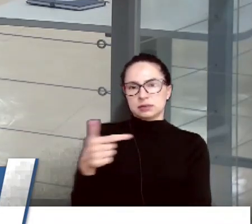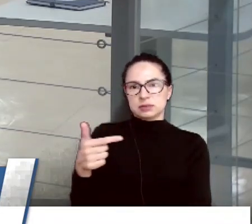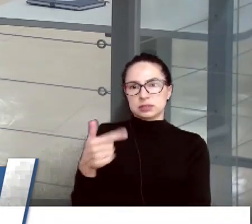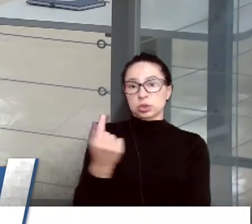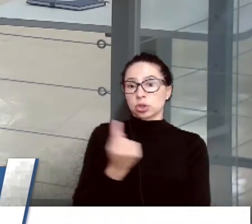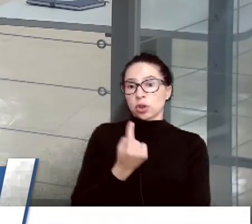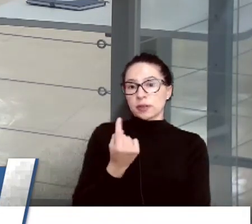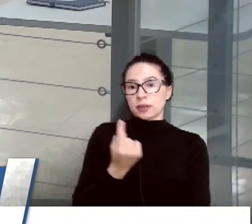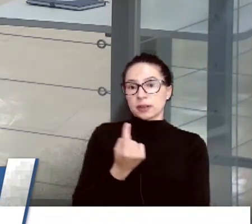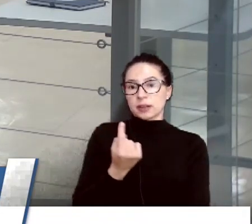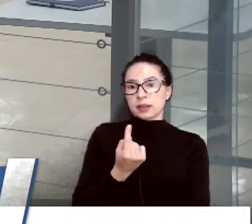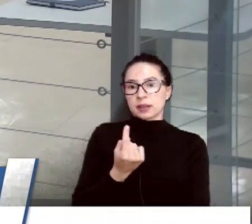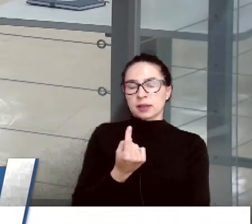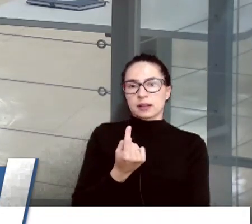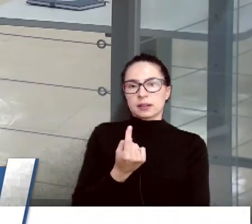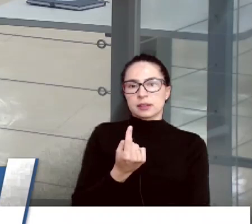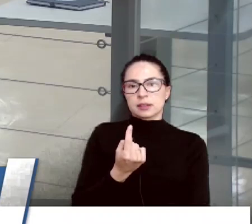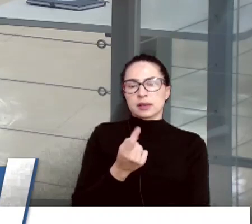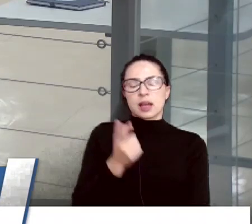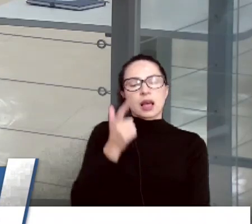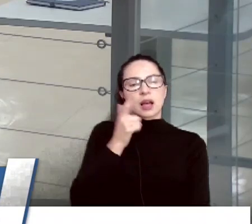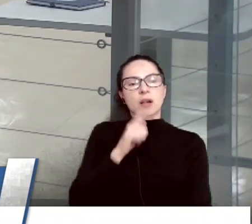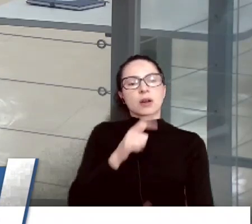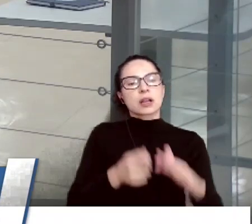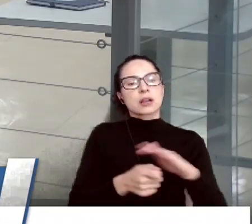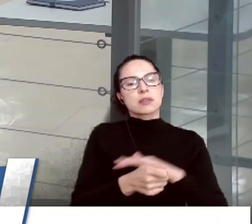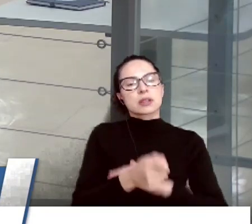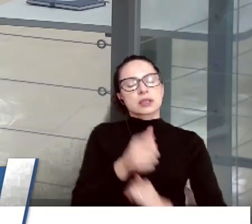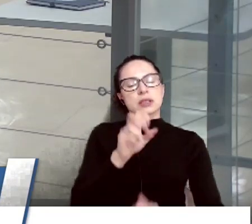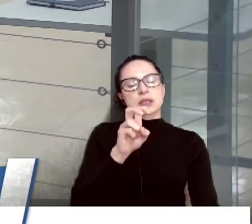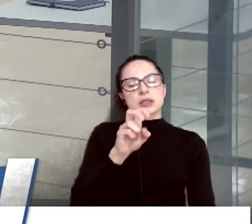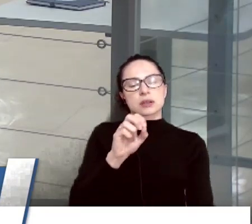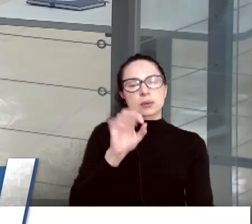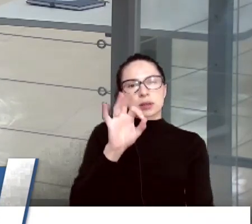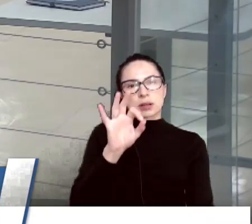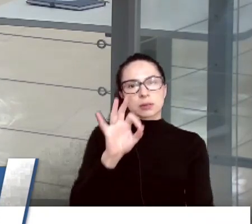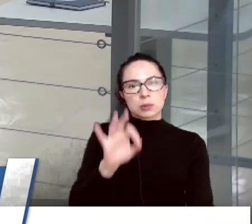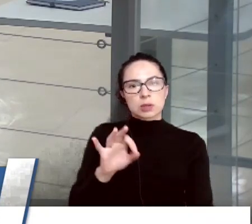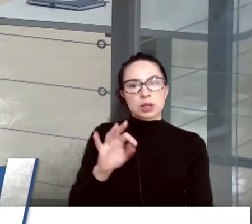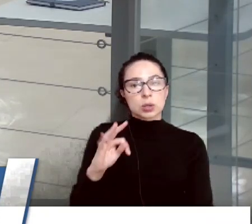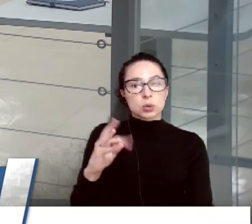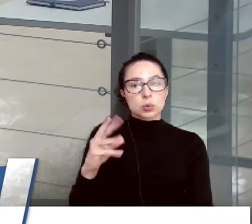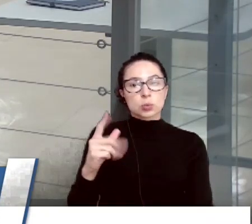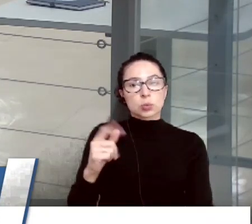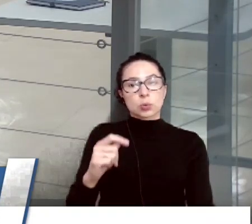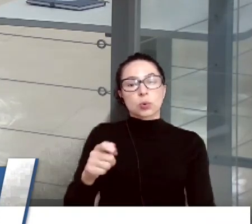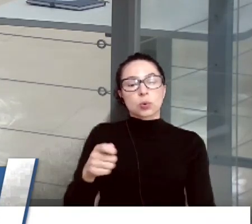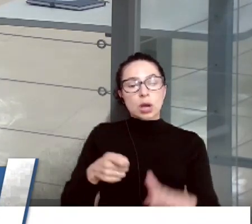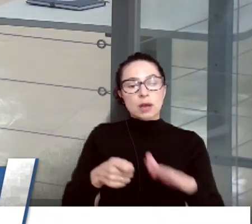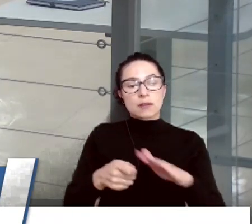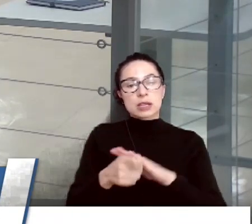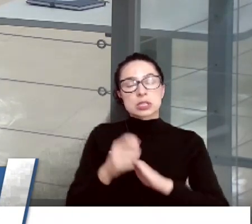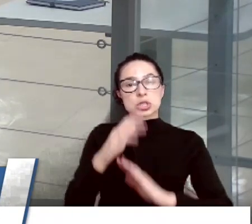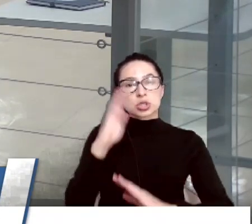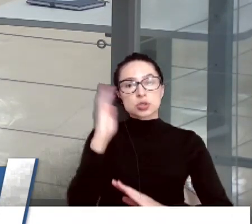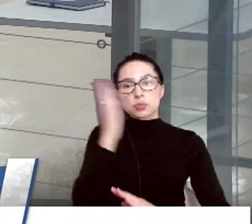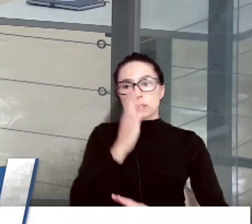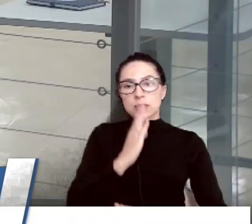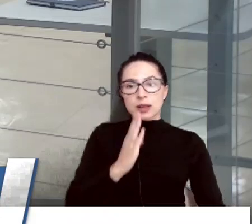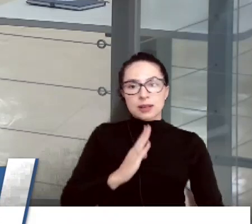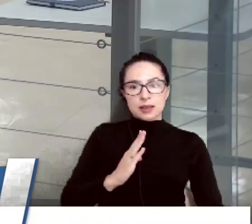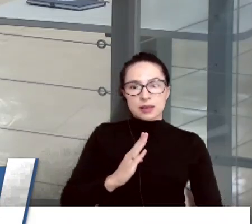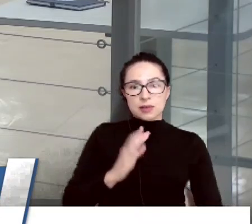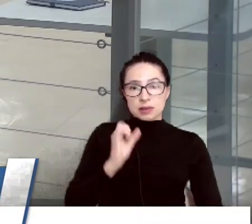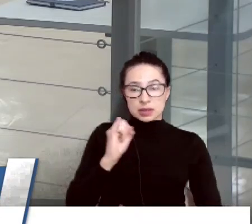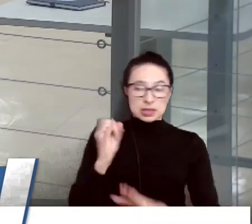sozinha. Ela investia 50% de tudo que se investia no Brasil. Se você